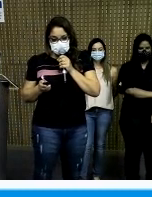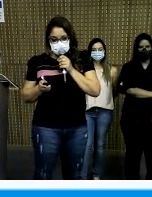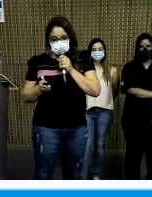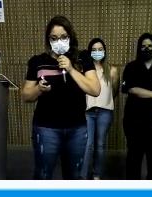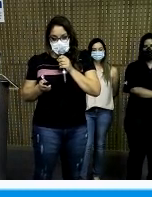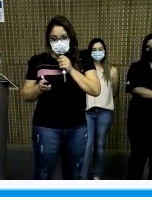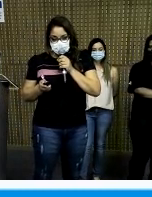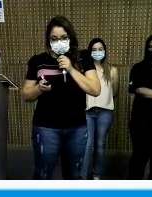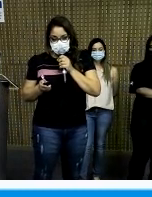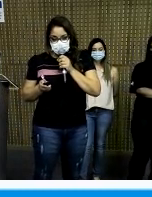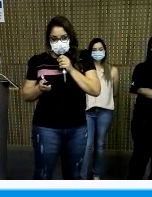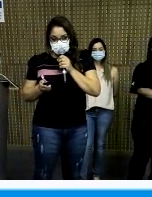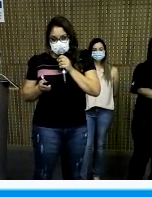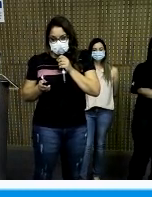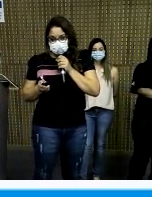conseguimos atender